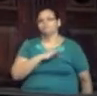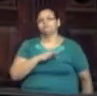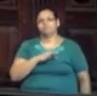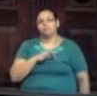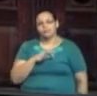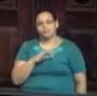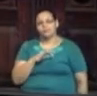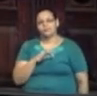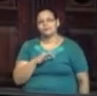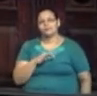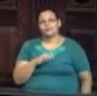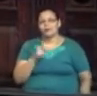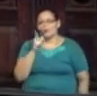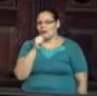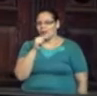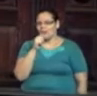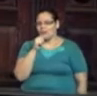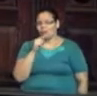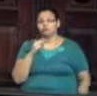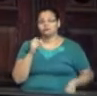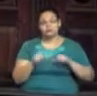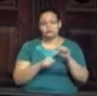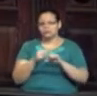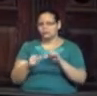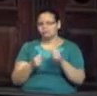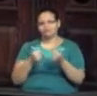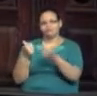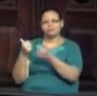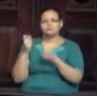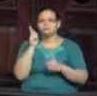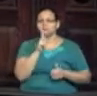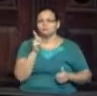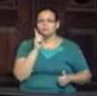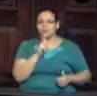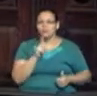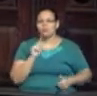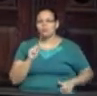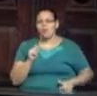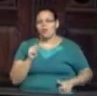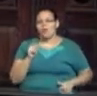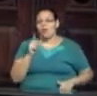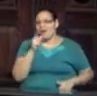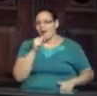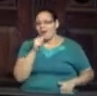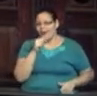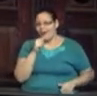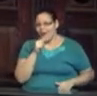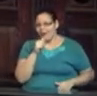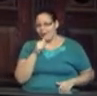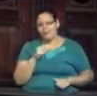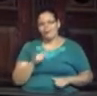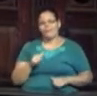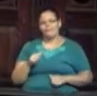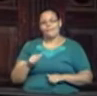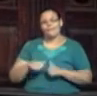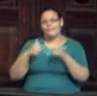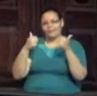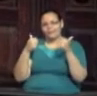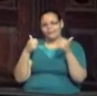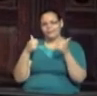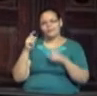significativa da água para o vinho na questão do abastecimento de água, dando